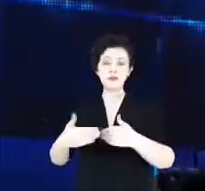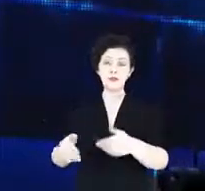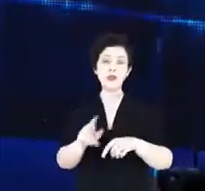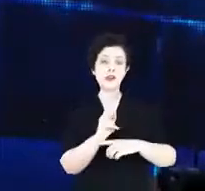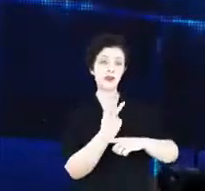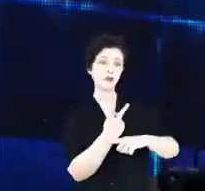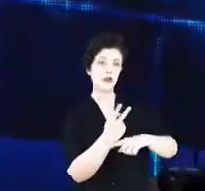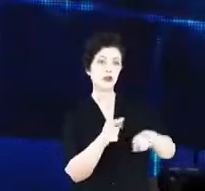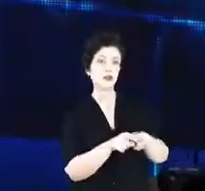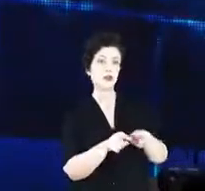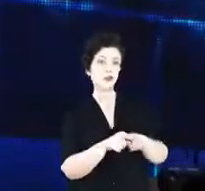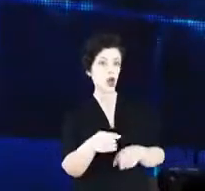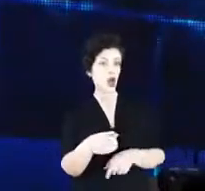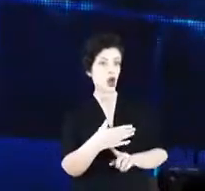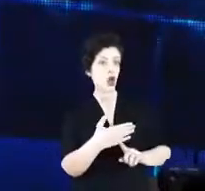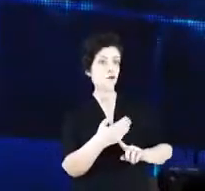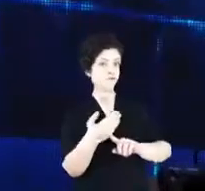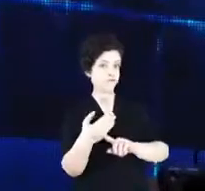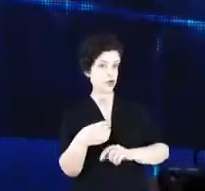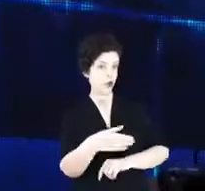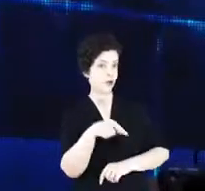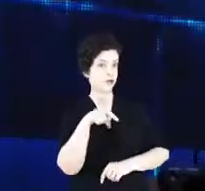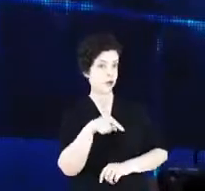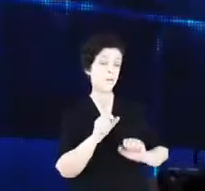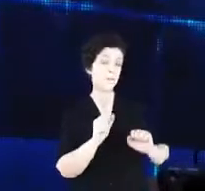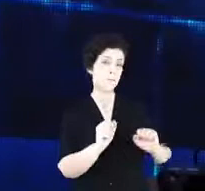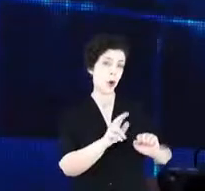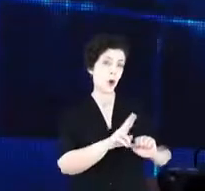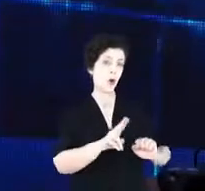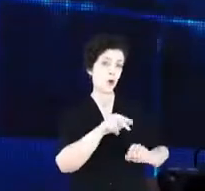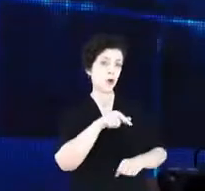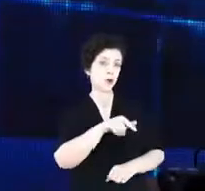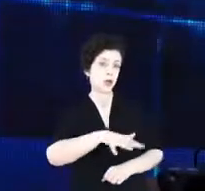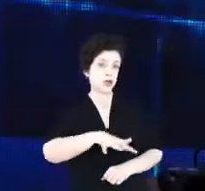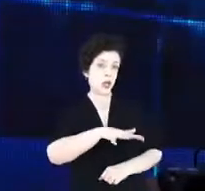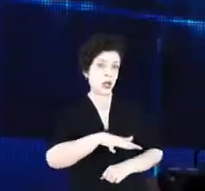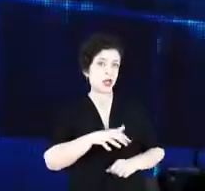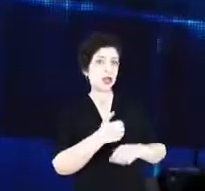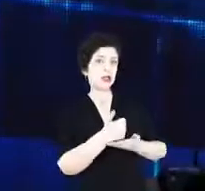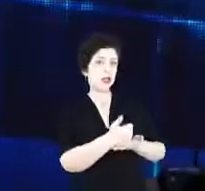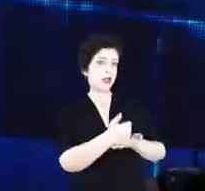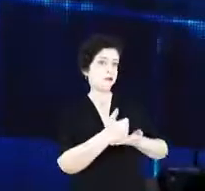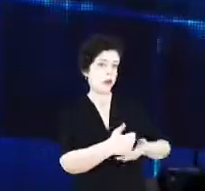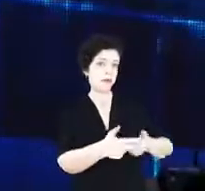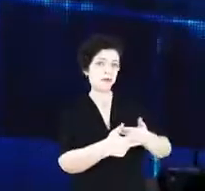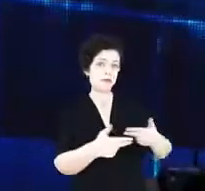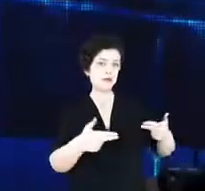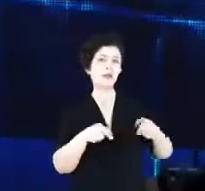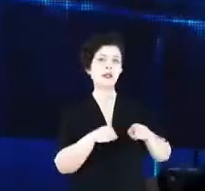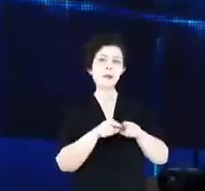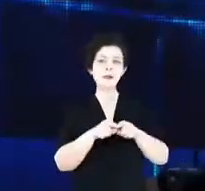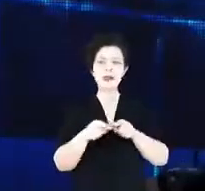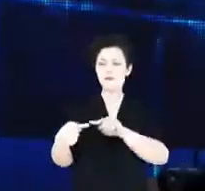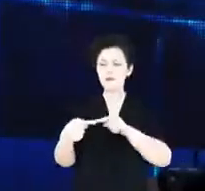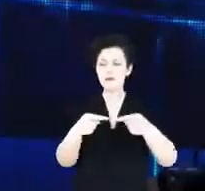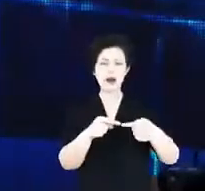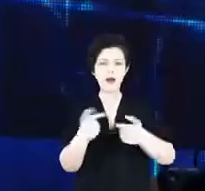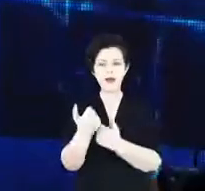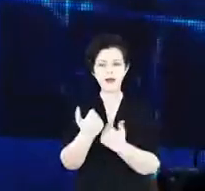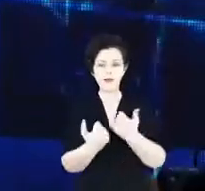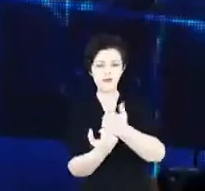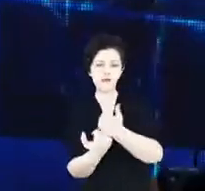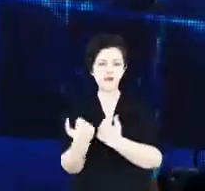né, que é uma nova tecnologia, que também pode ser utilizada para o setor de transportes. E talvez essa combinação